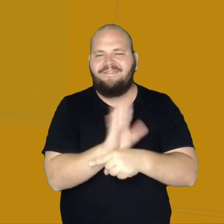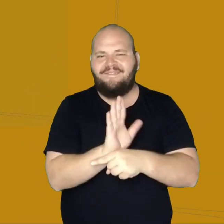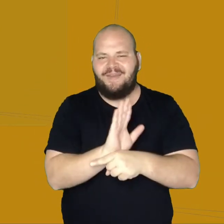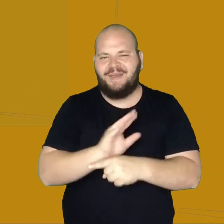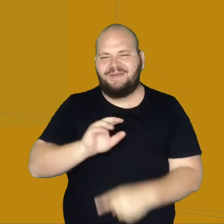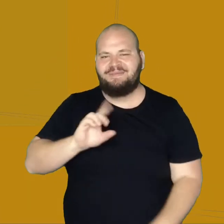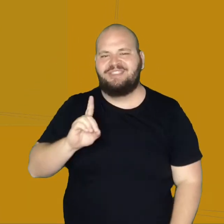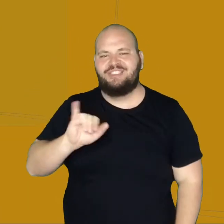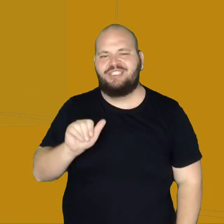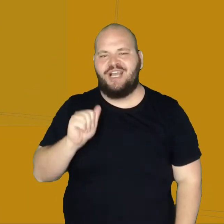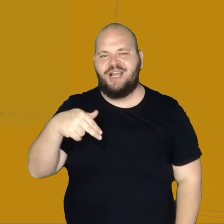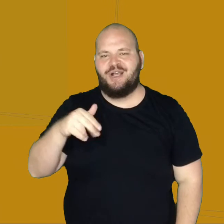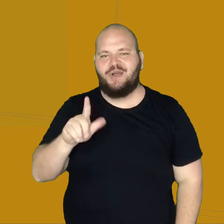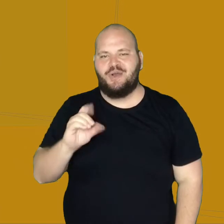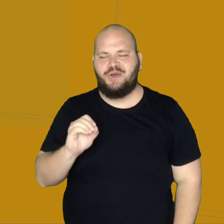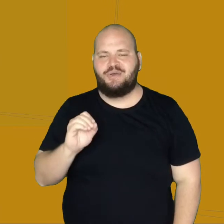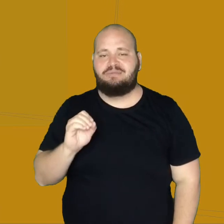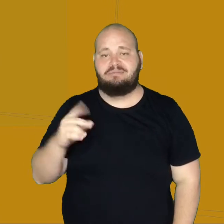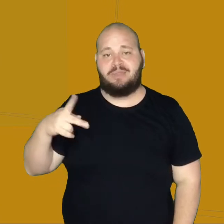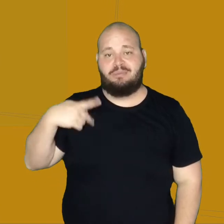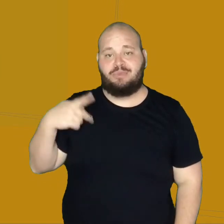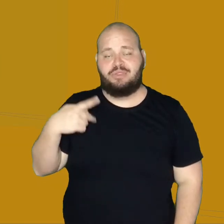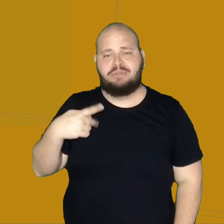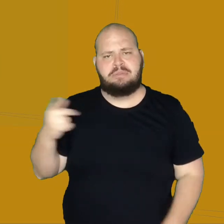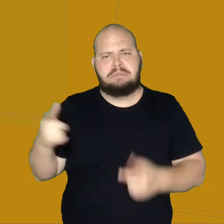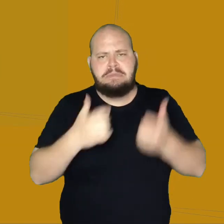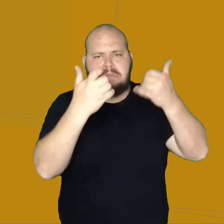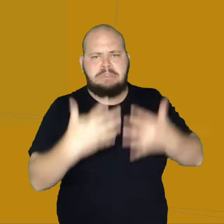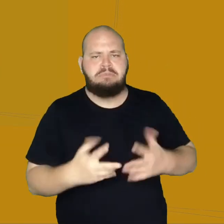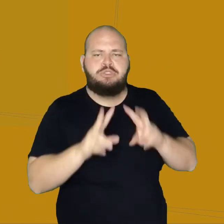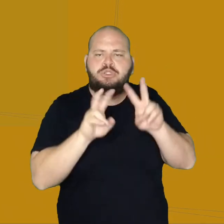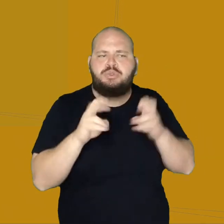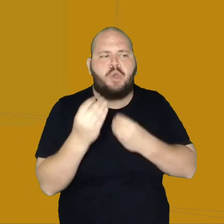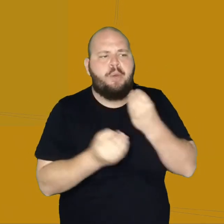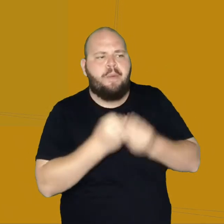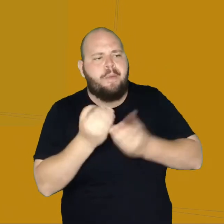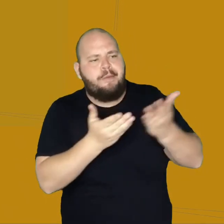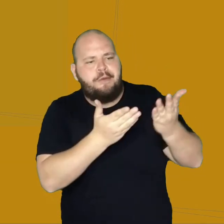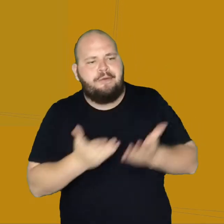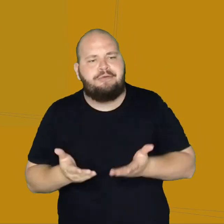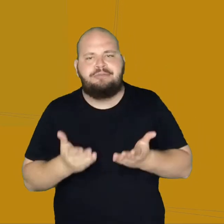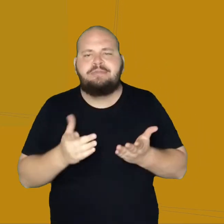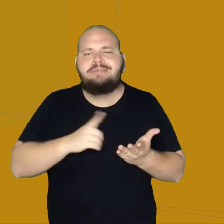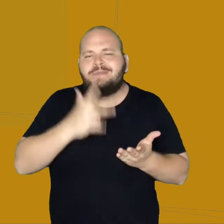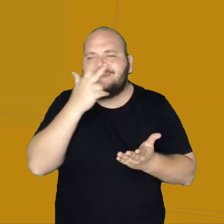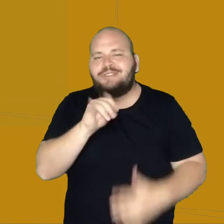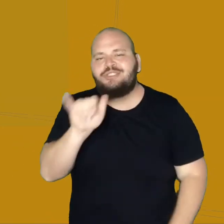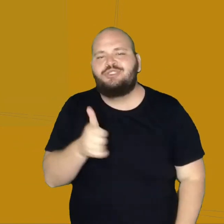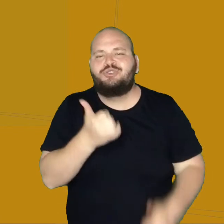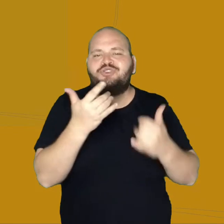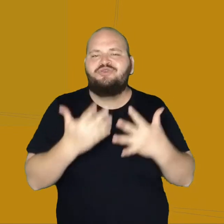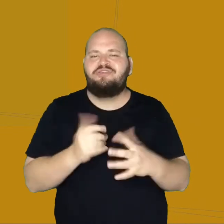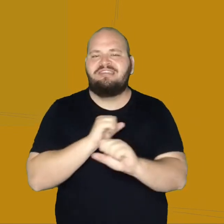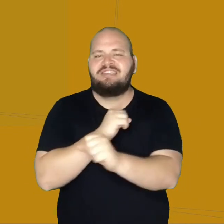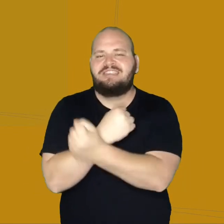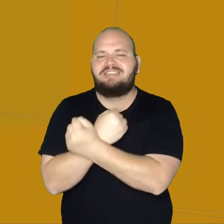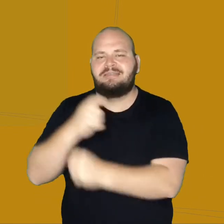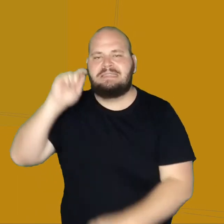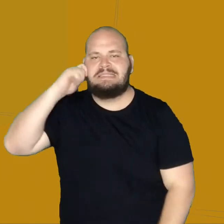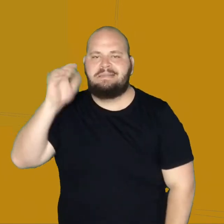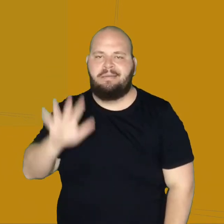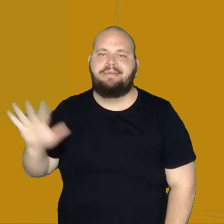seja, os reis e seus grandes feitos, os reinos e suas vitórias. Além disso, eles constroem sua narrativa com